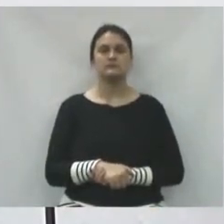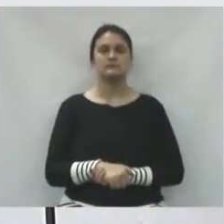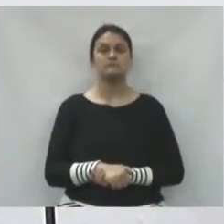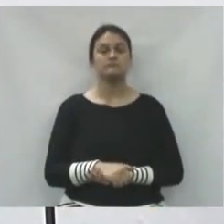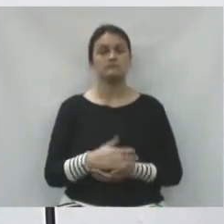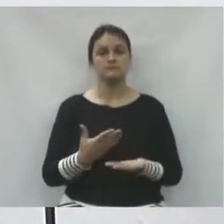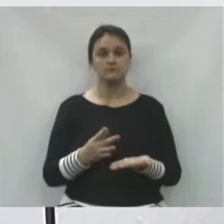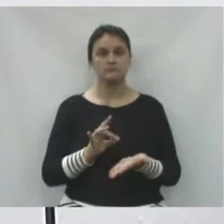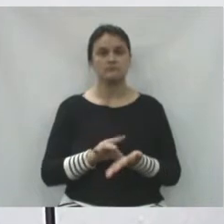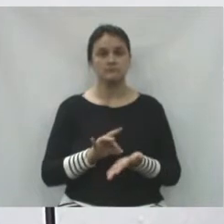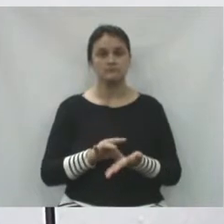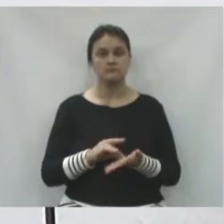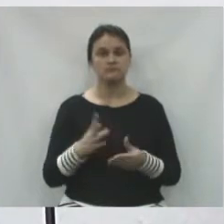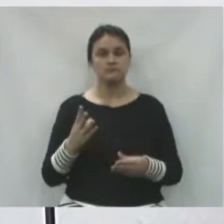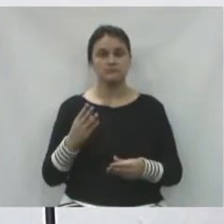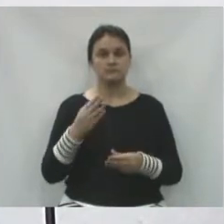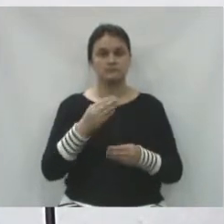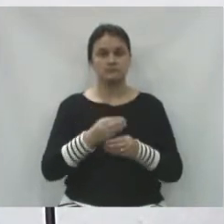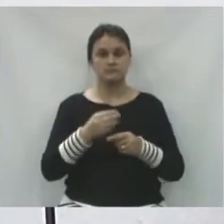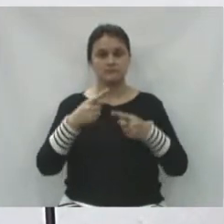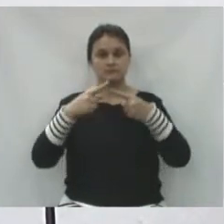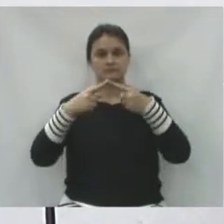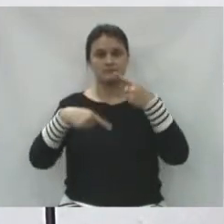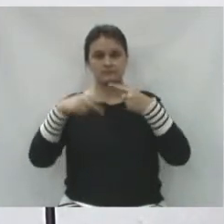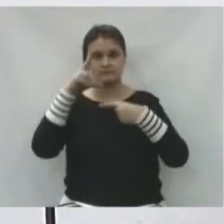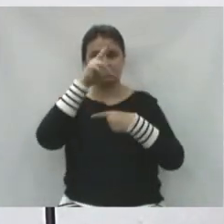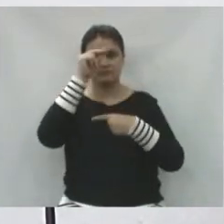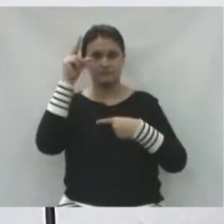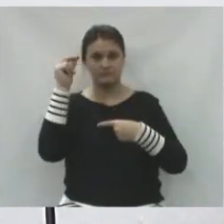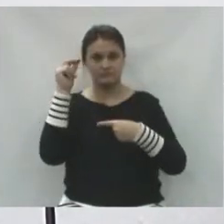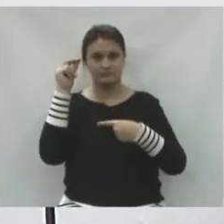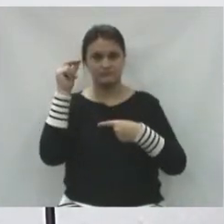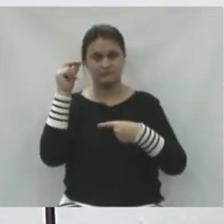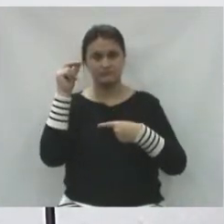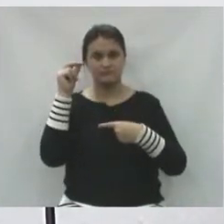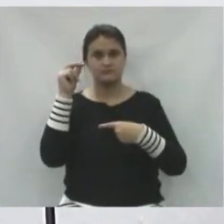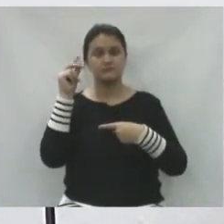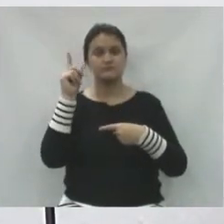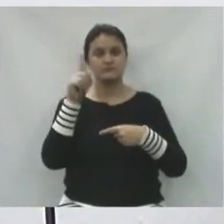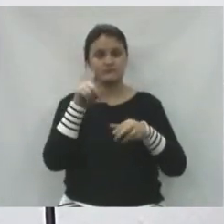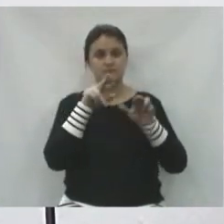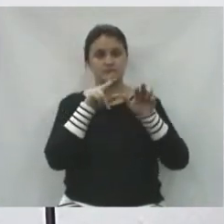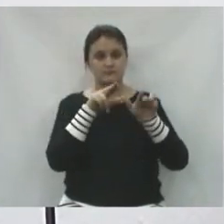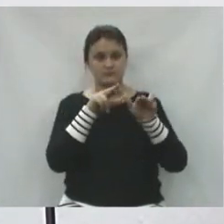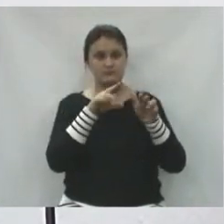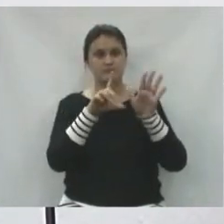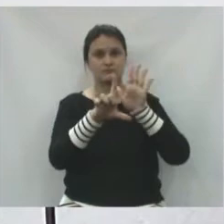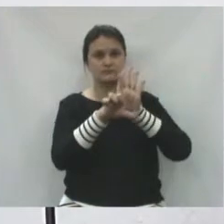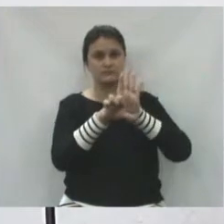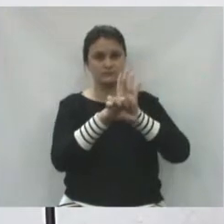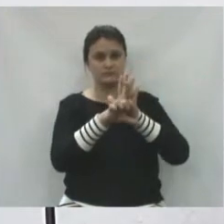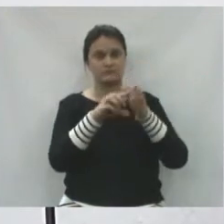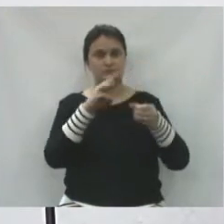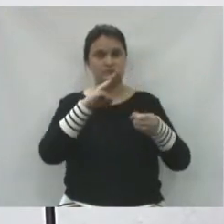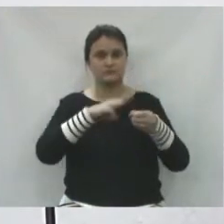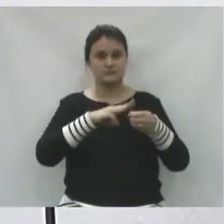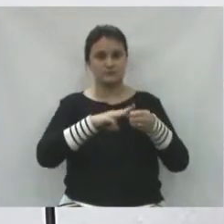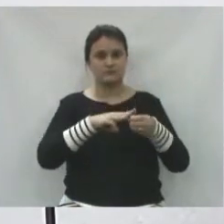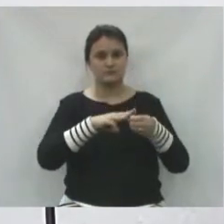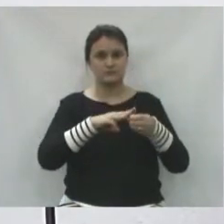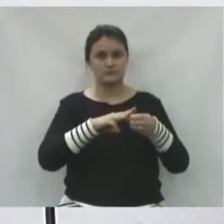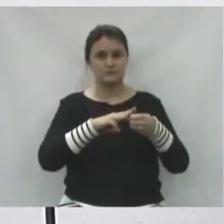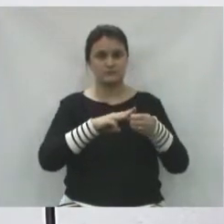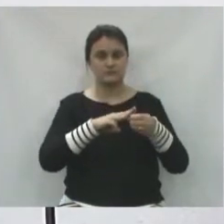É isso mesmo. A emenda vetada pelo Executivo é exatamente matéria constante na Lei Orgânica